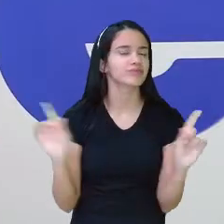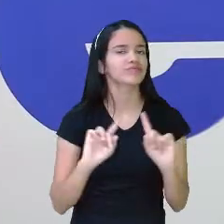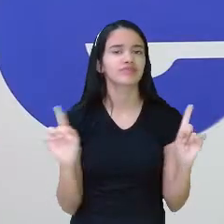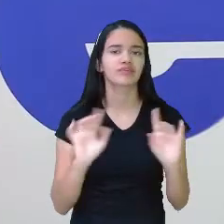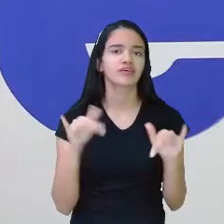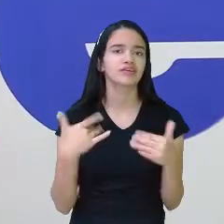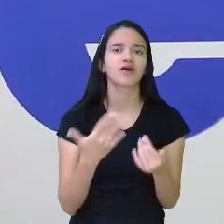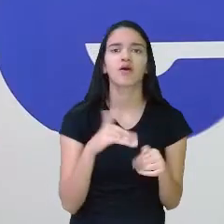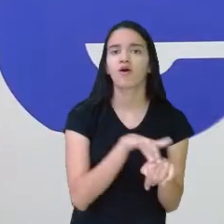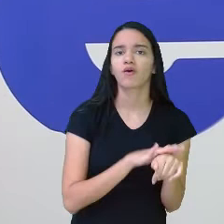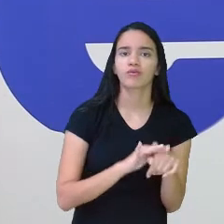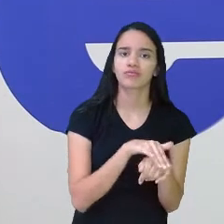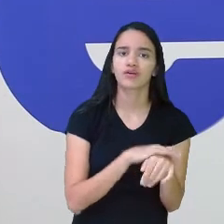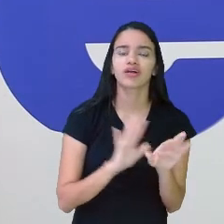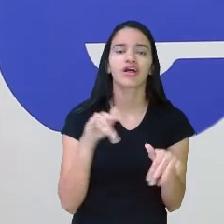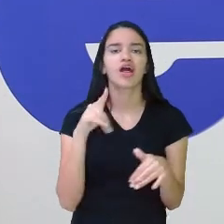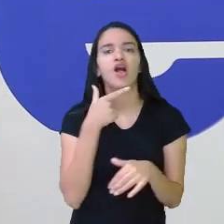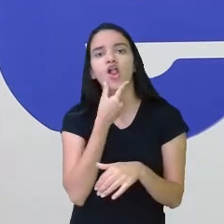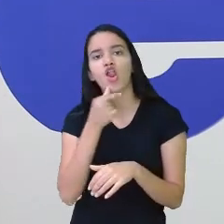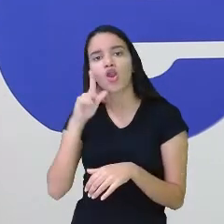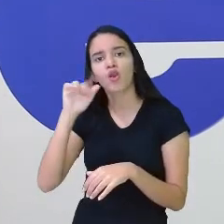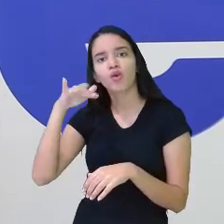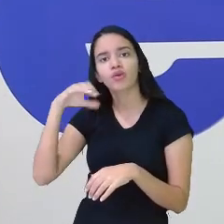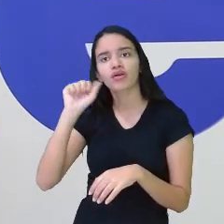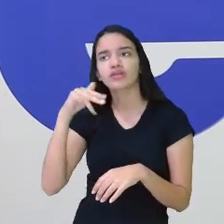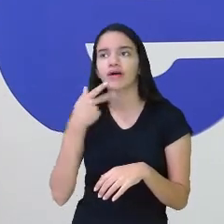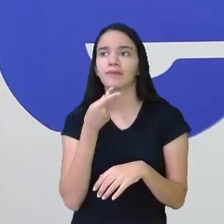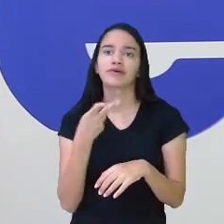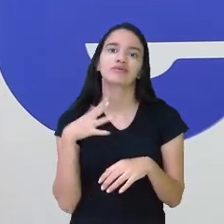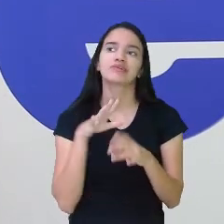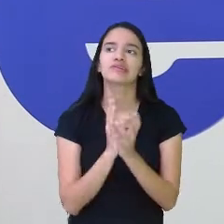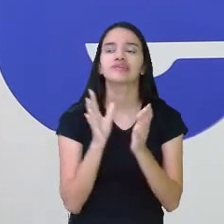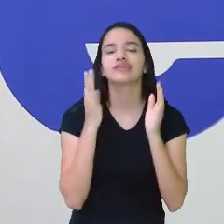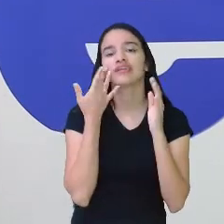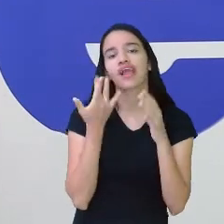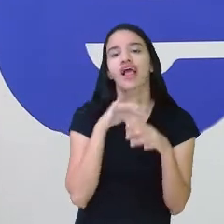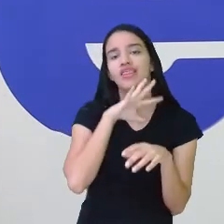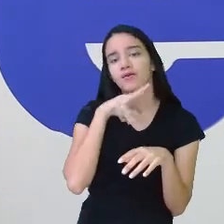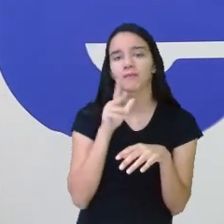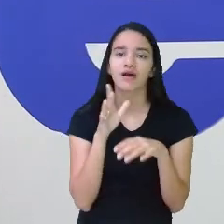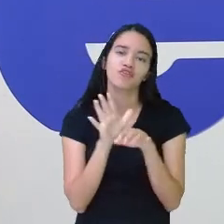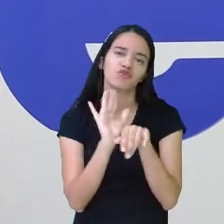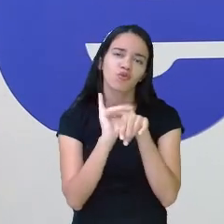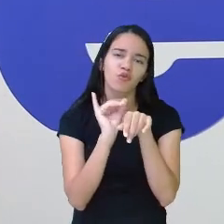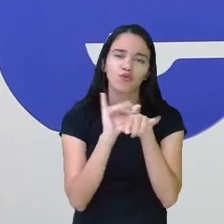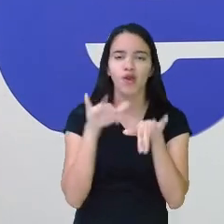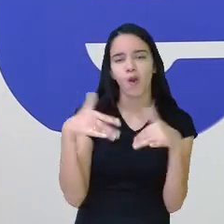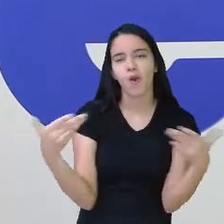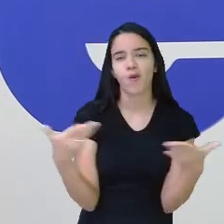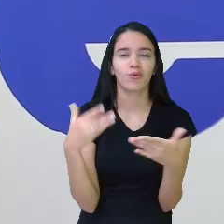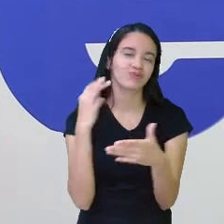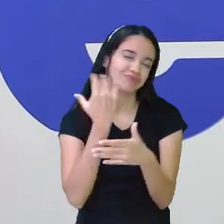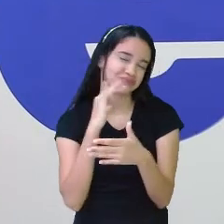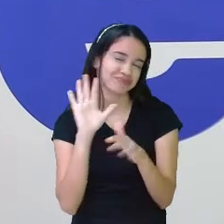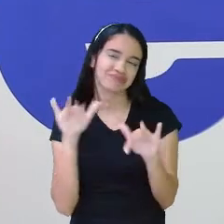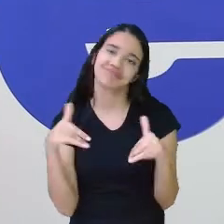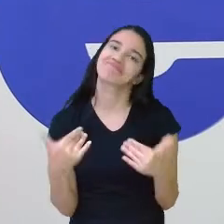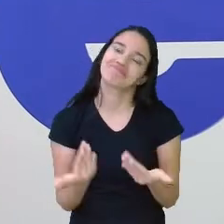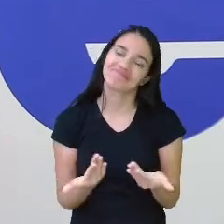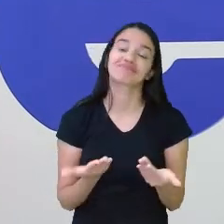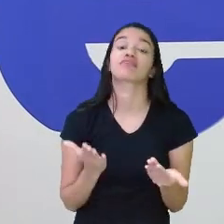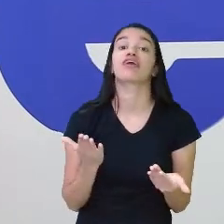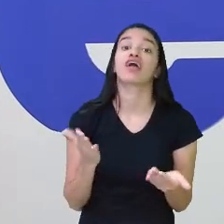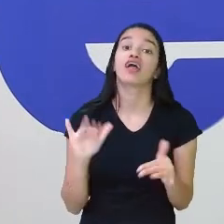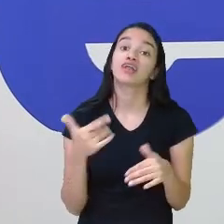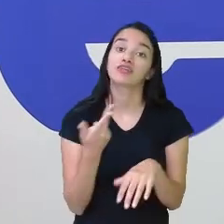estão só conversando. O Lucas perguntou se hoje tinha bichinhos fofinhos. Eu já disse a ele que hoje na não aula é de ciências. Pois é. E